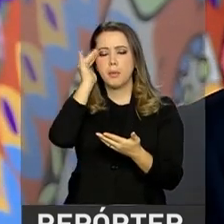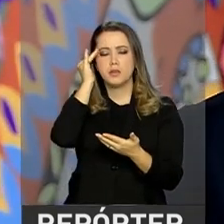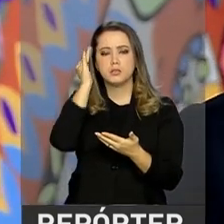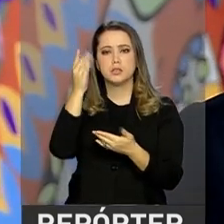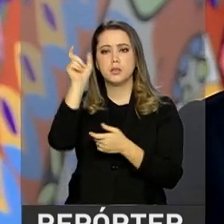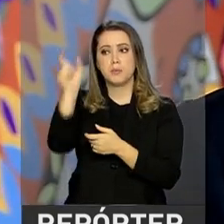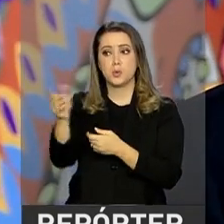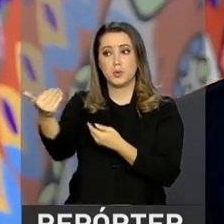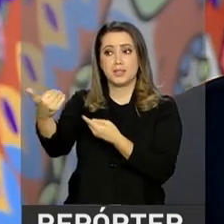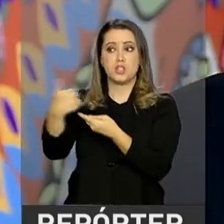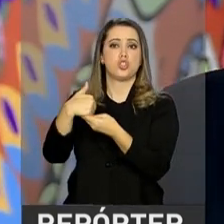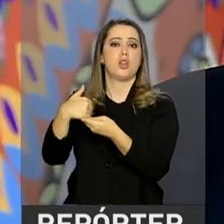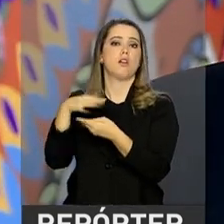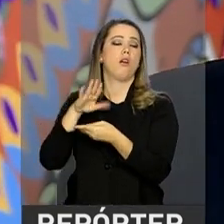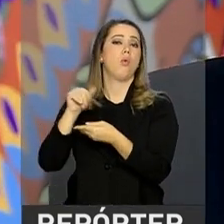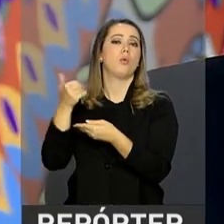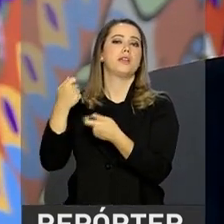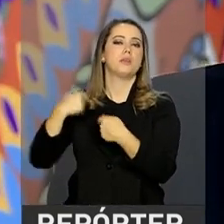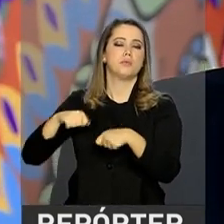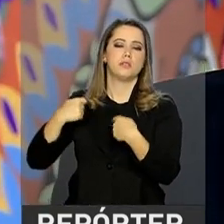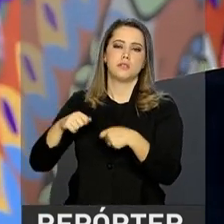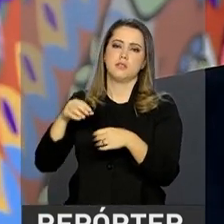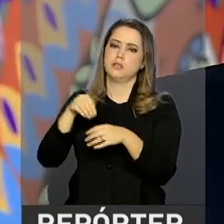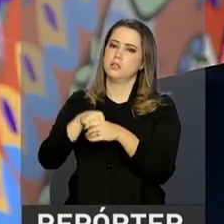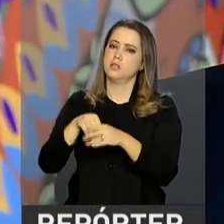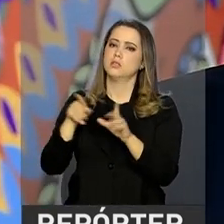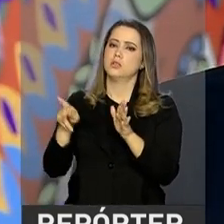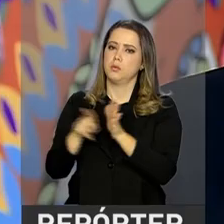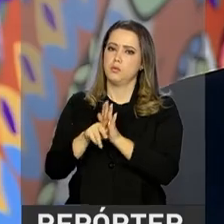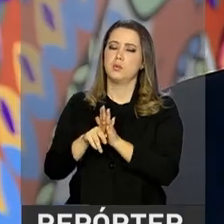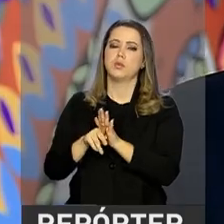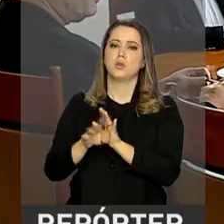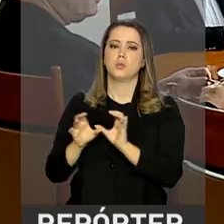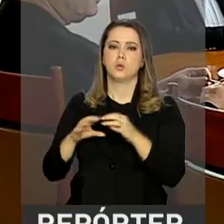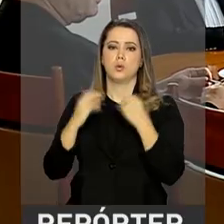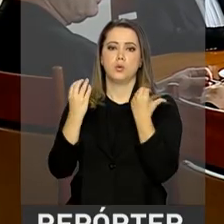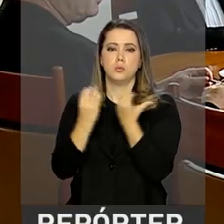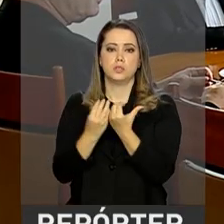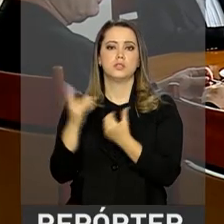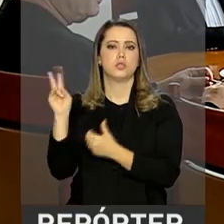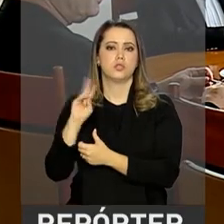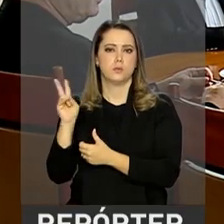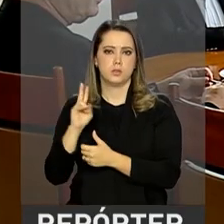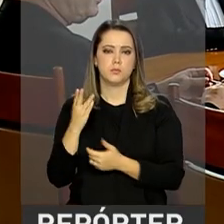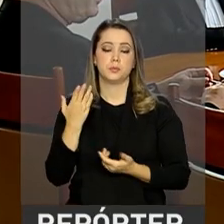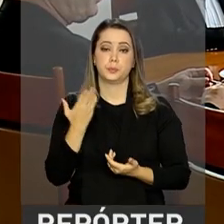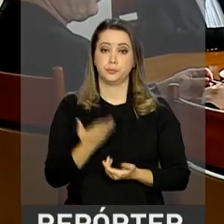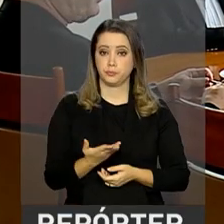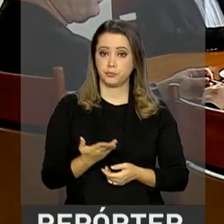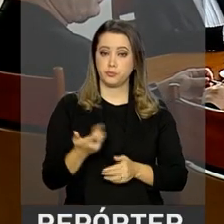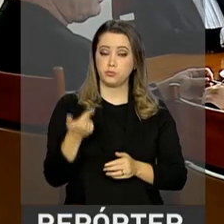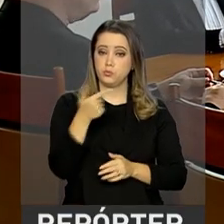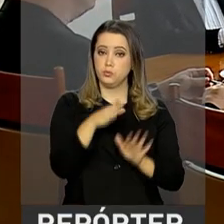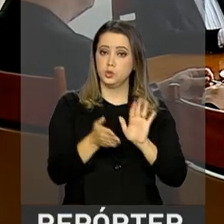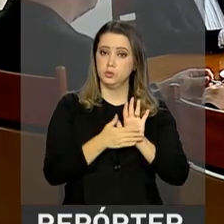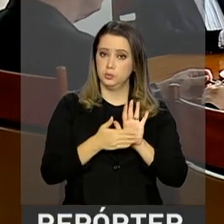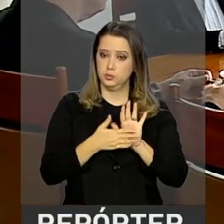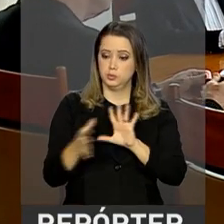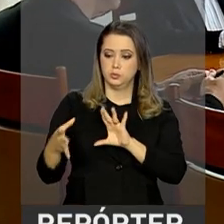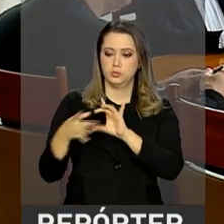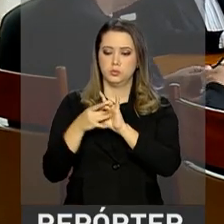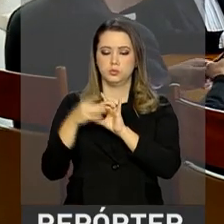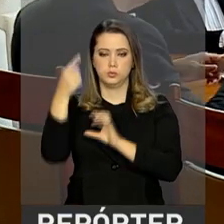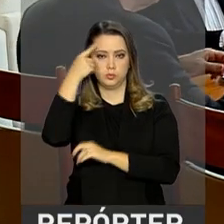chegando, como pode ser útil dentro da própria comunidade venezuelana que chegou ao Brasil. Outra ação proposta pelo governo é integrar ações